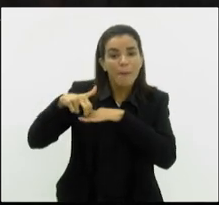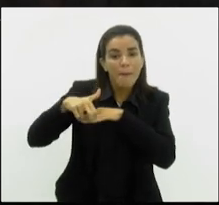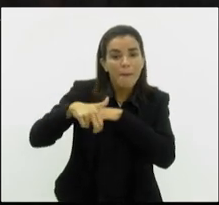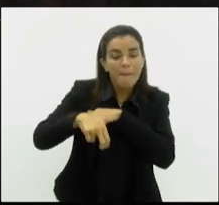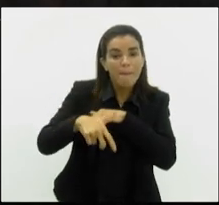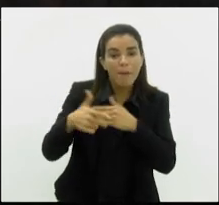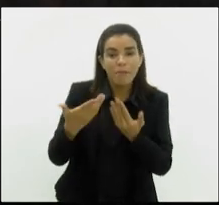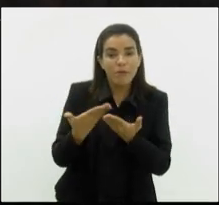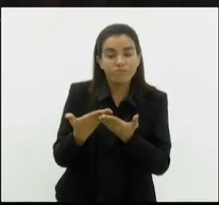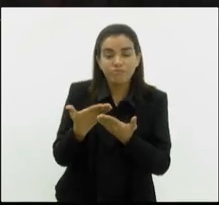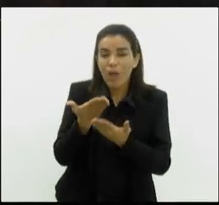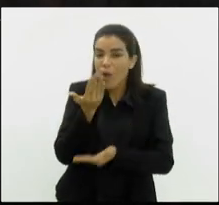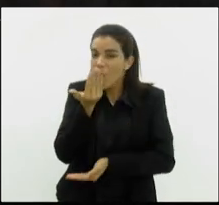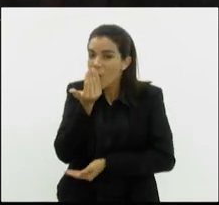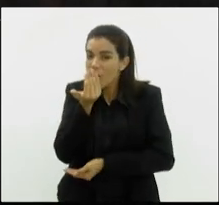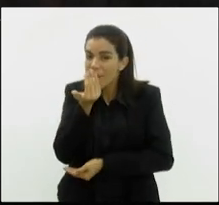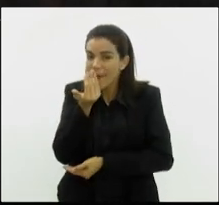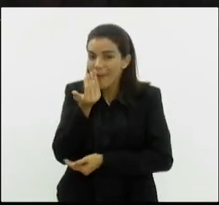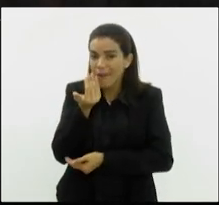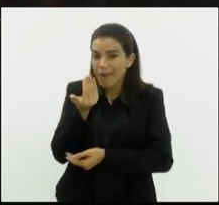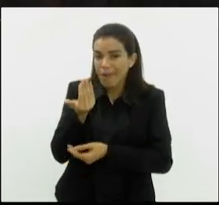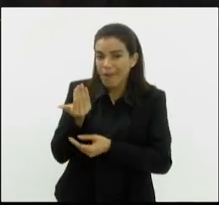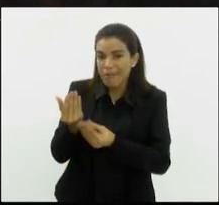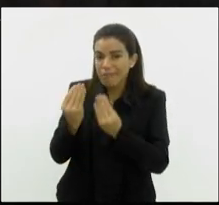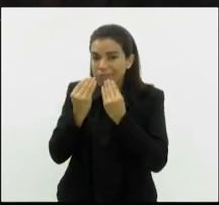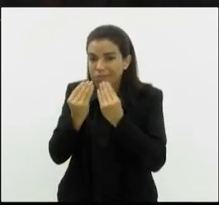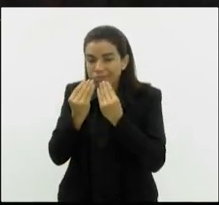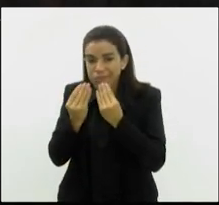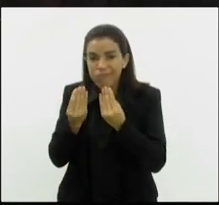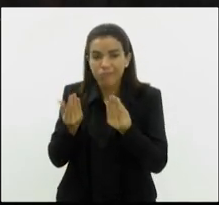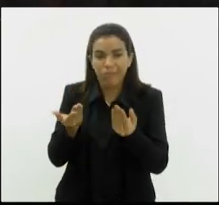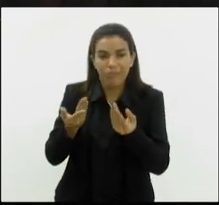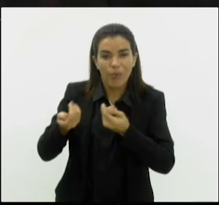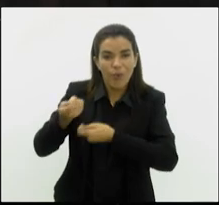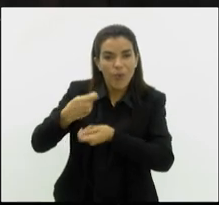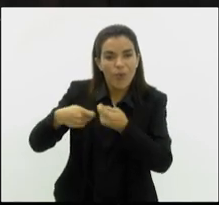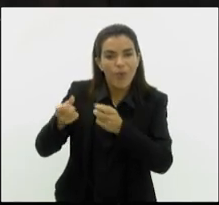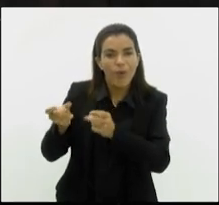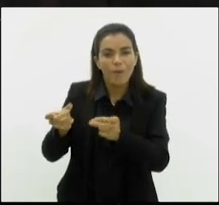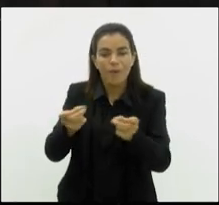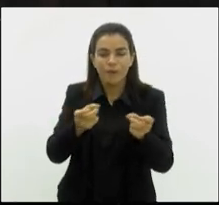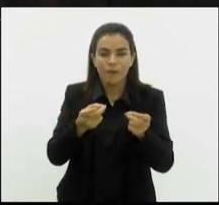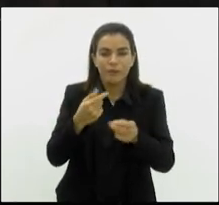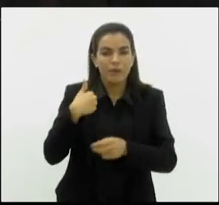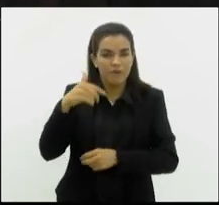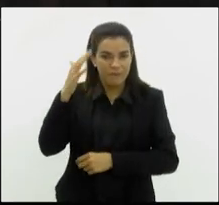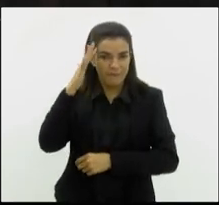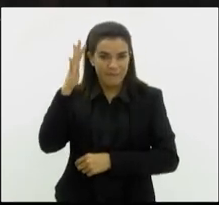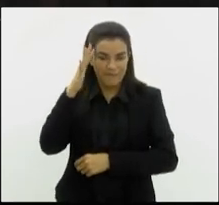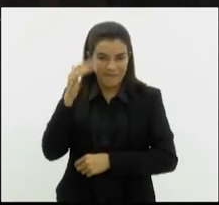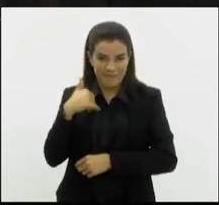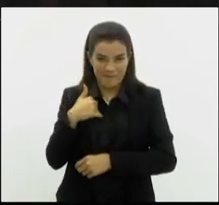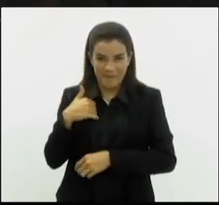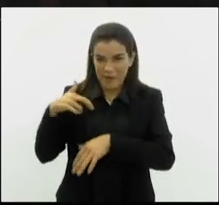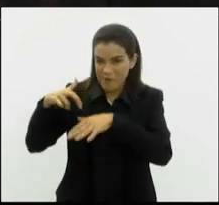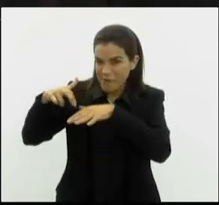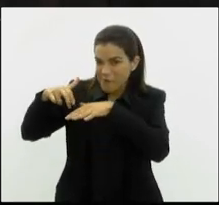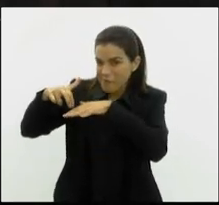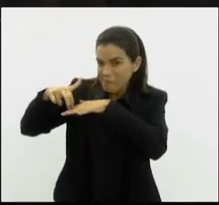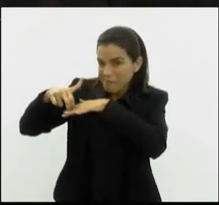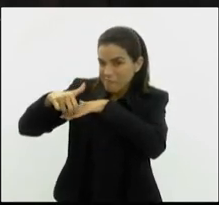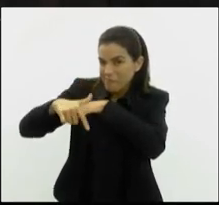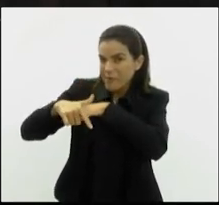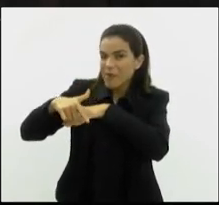no comércio. Como é que você vai imaginar, deputado presidente, que você desce aqui na